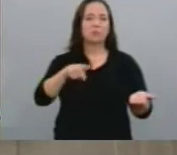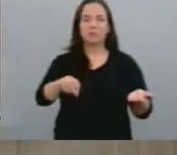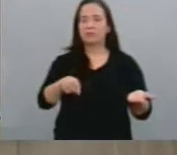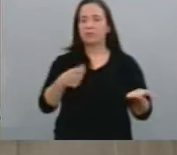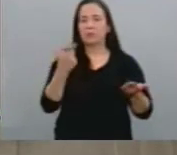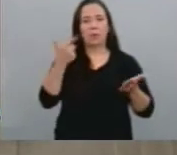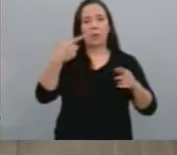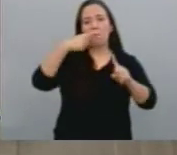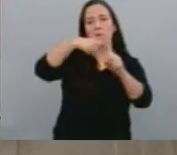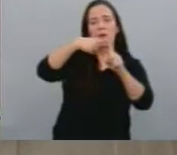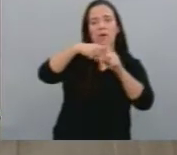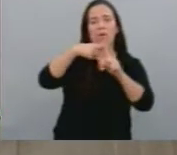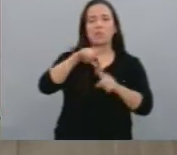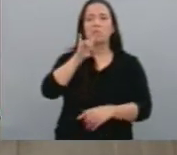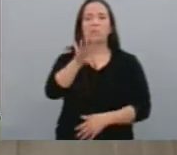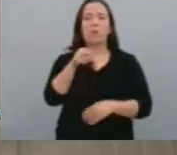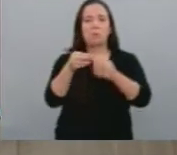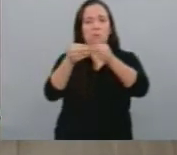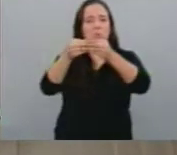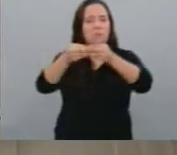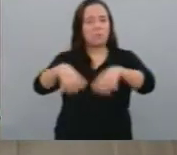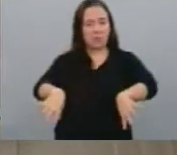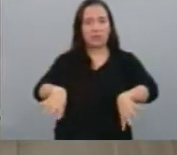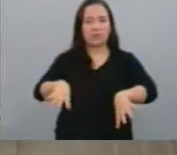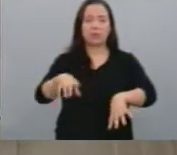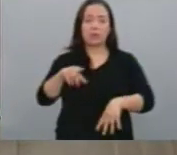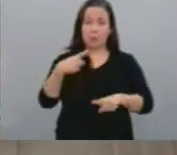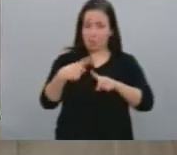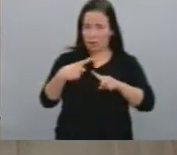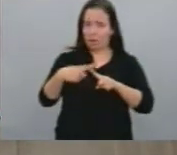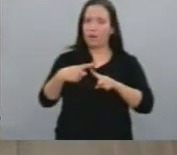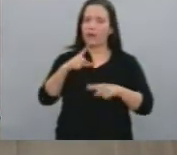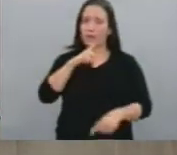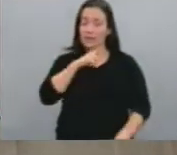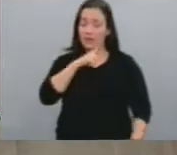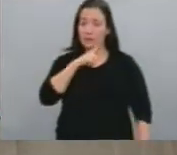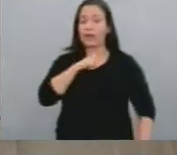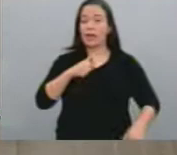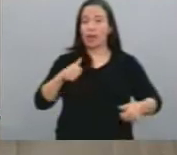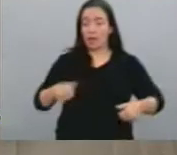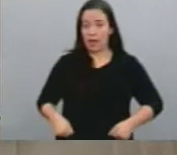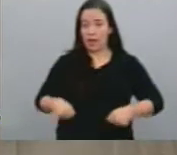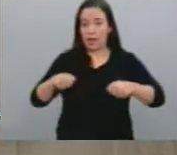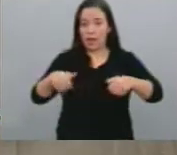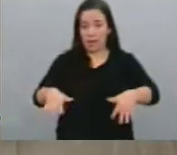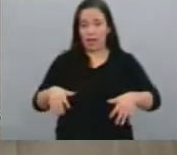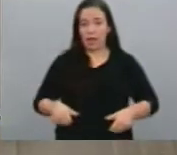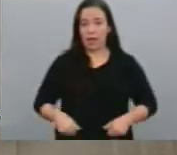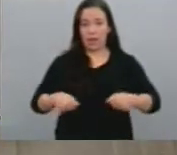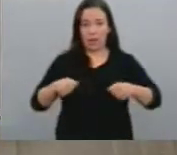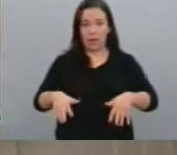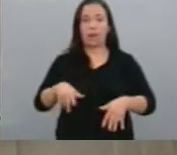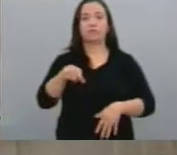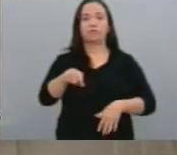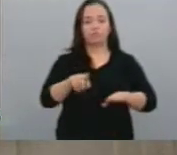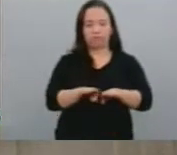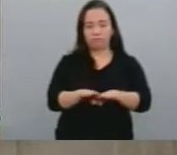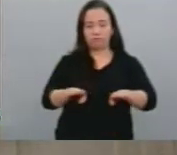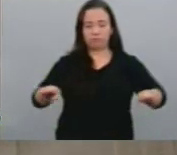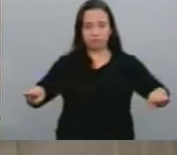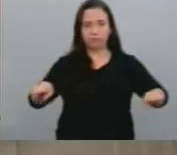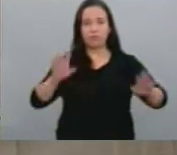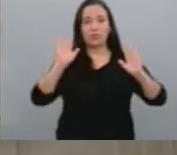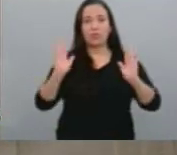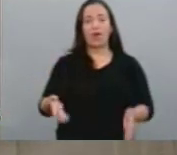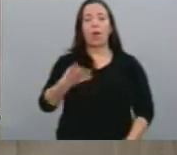Infraestrutura que é poluidora, cara, porque cada esteira custa 200 milhões de reais, já tem 2 esteiras em funcionamento, portanto 400